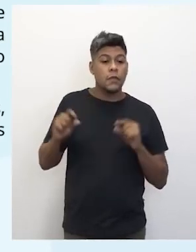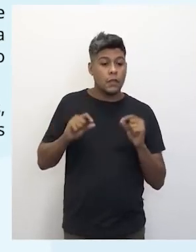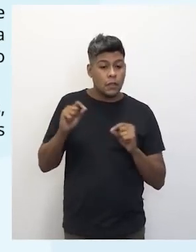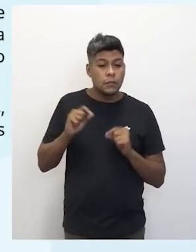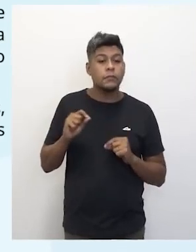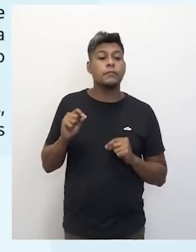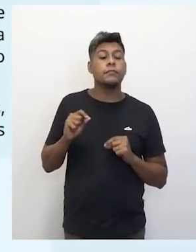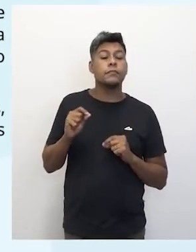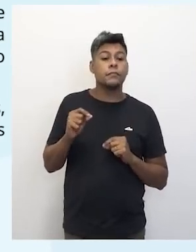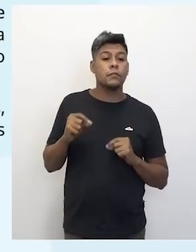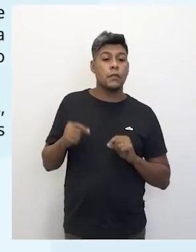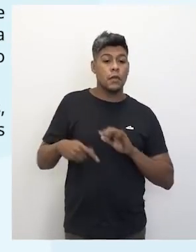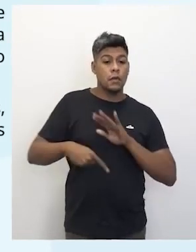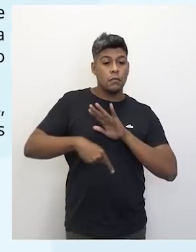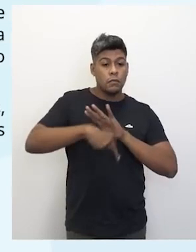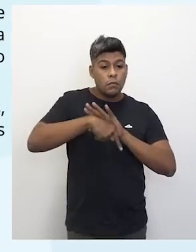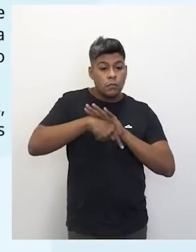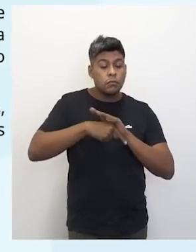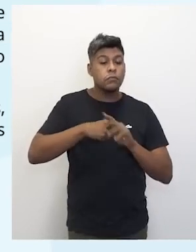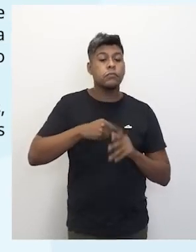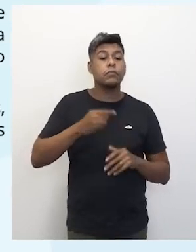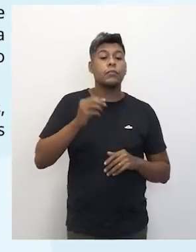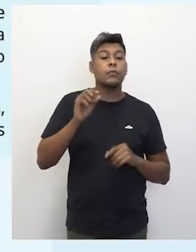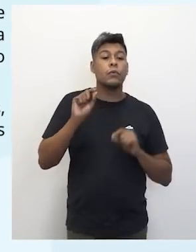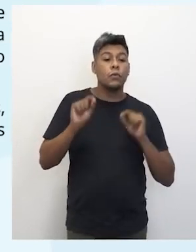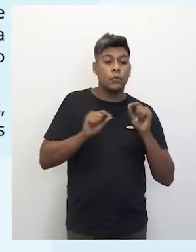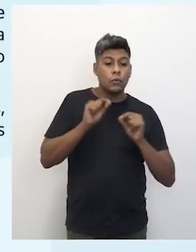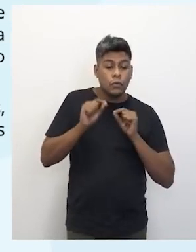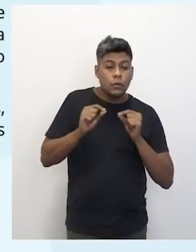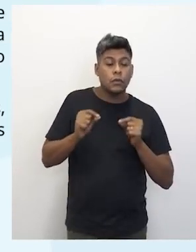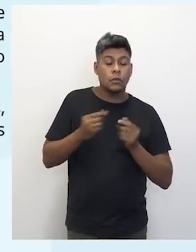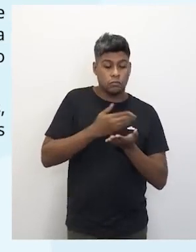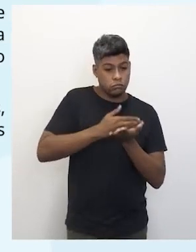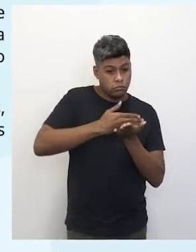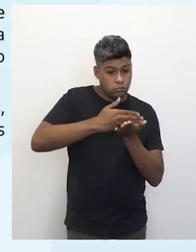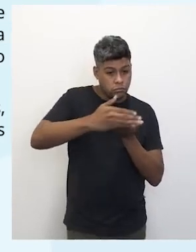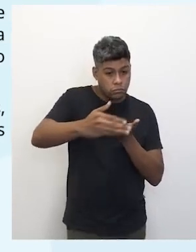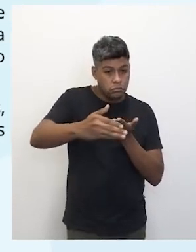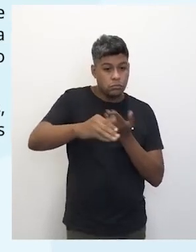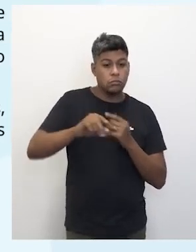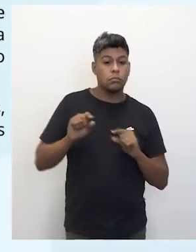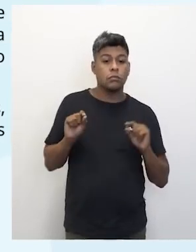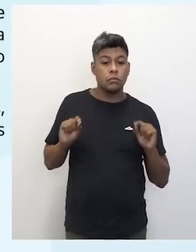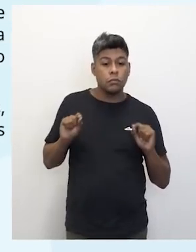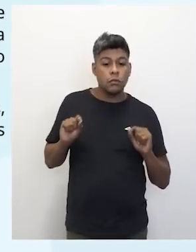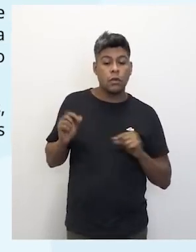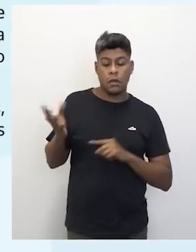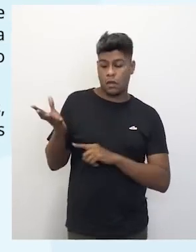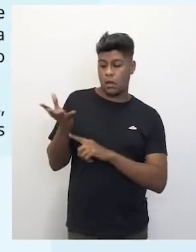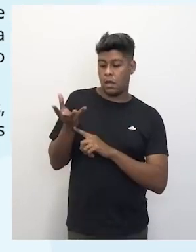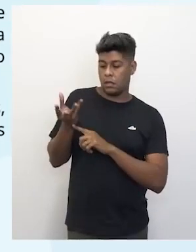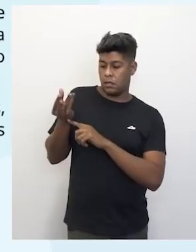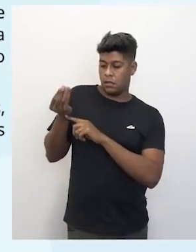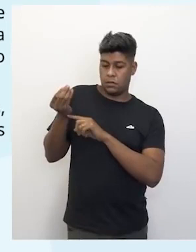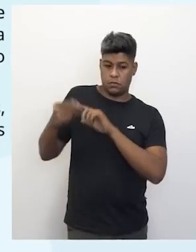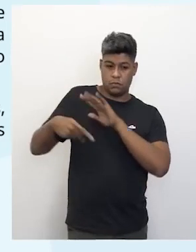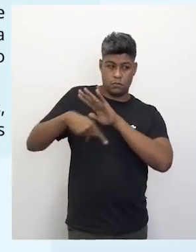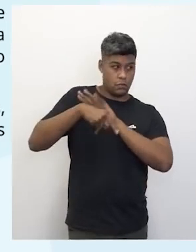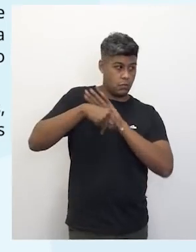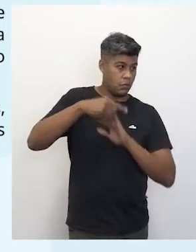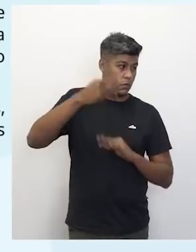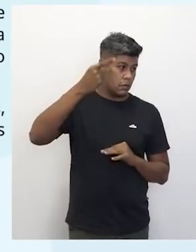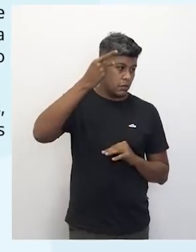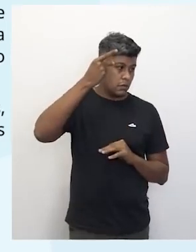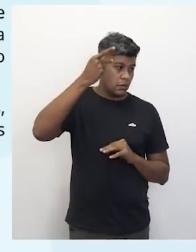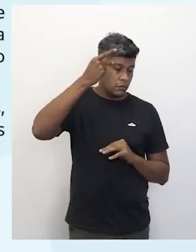América Latina e ela foi, então, introduzida aí como um patrimônio artístico da cidade de São Paulo. Por quê? Porque